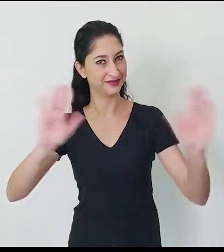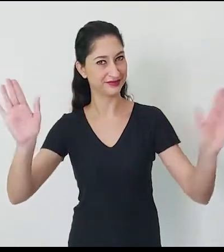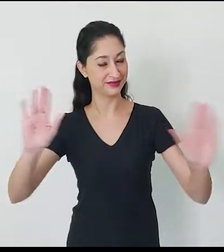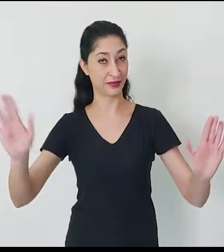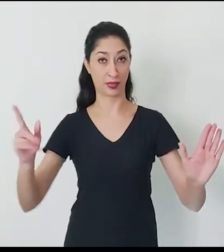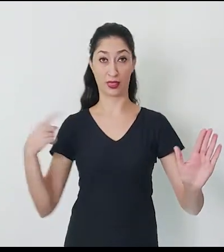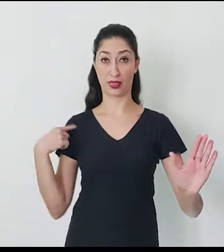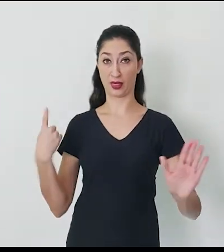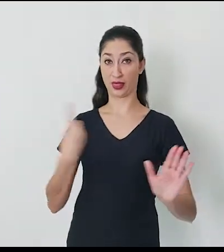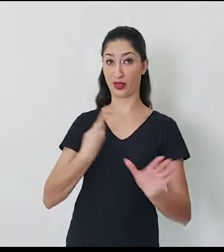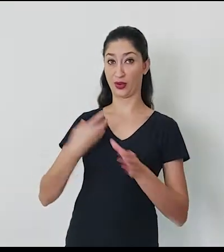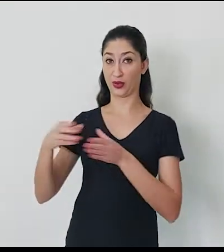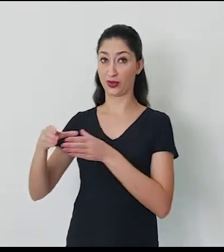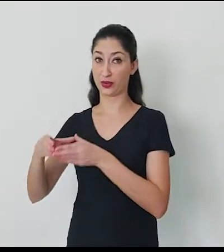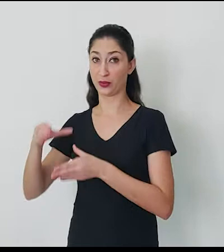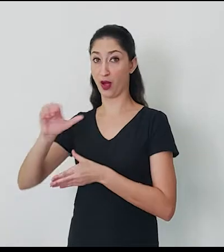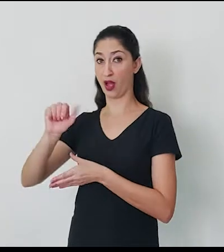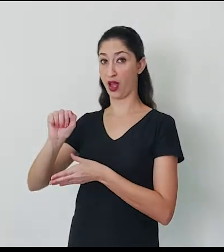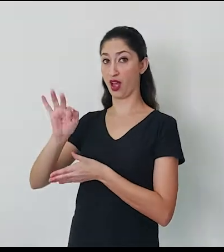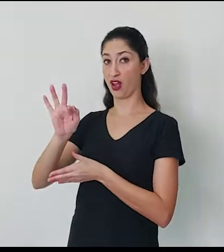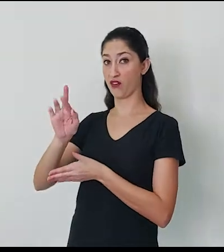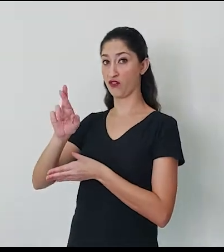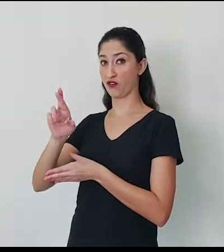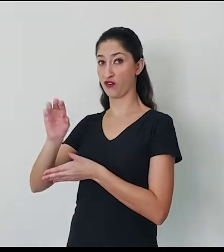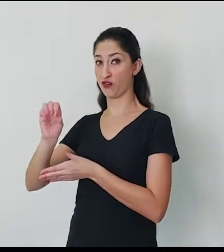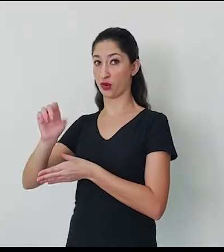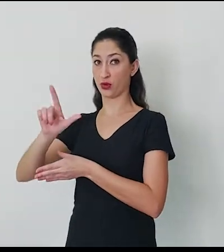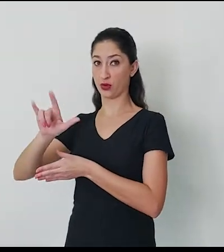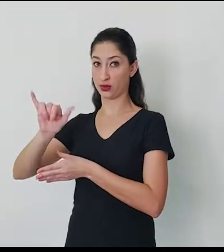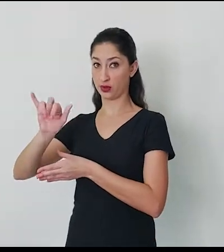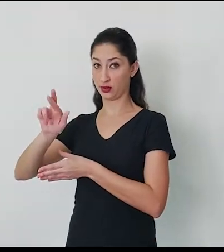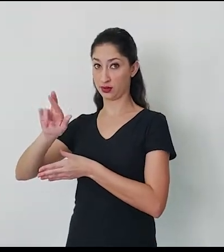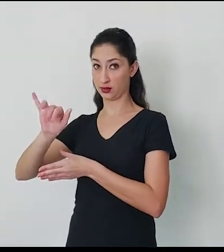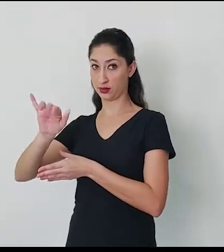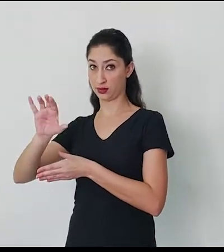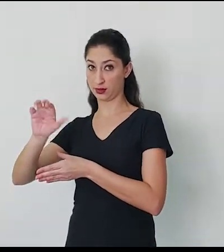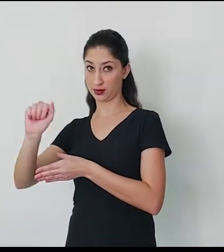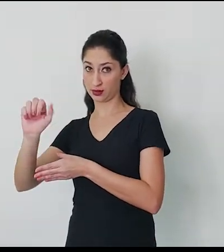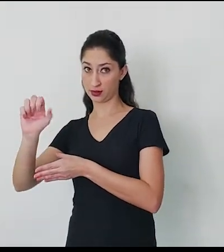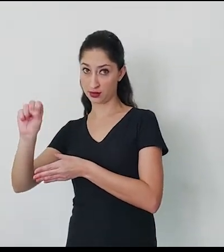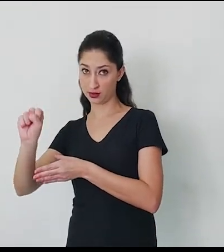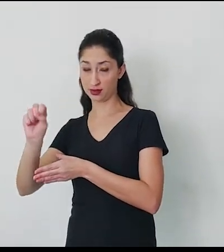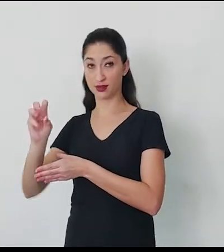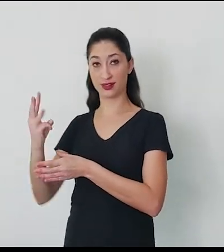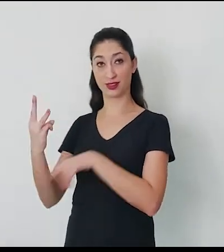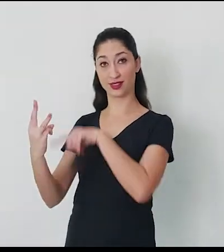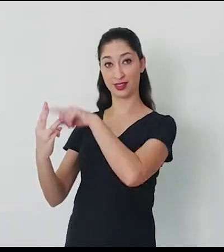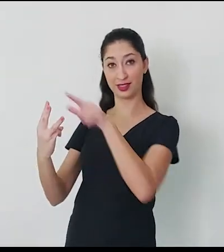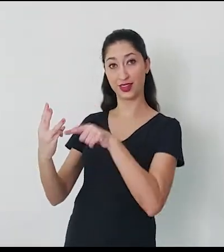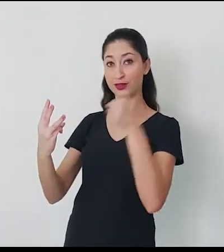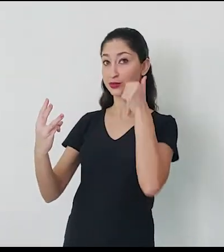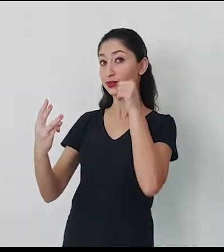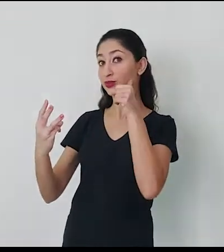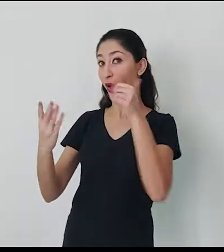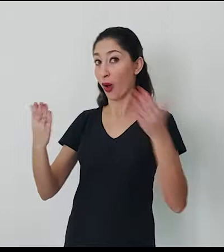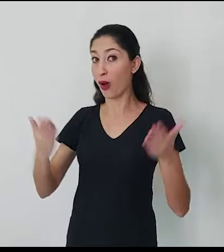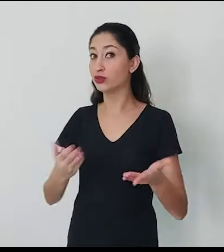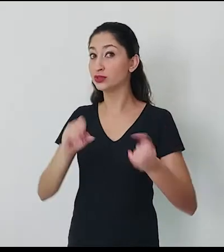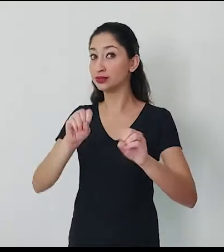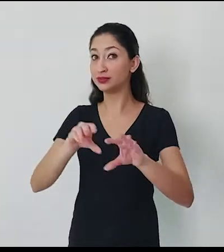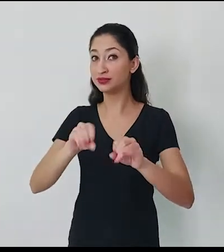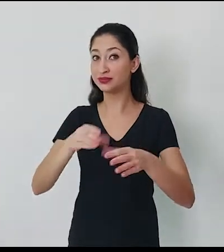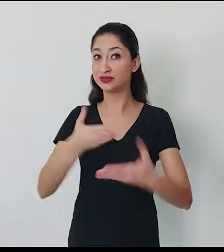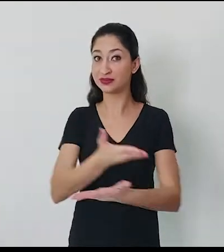Salve galera, nós somos o trio Afrolíricas, composto por mim, Ana, por Elisa Castro e por Isa Reis, e estamos aqui hoje para oferecer